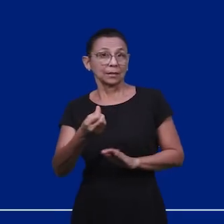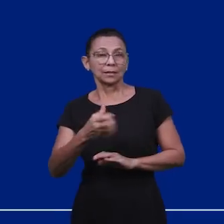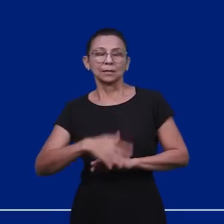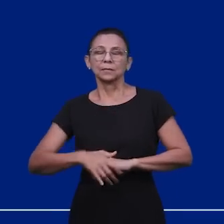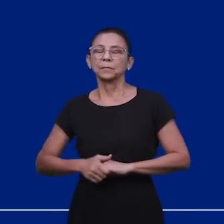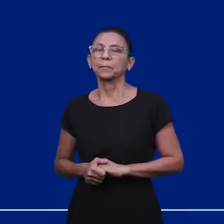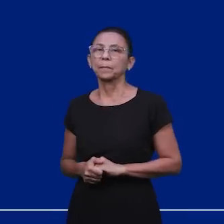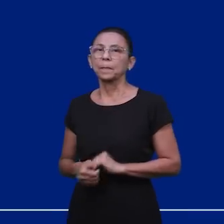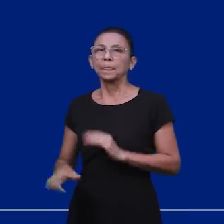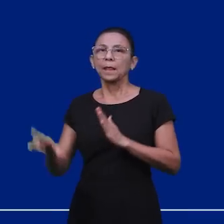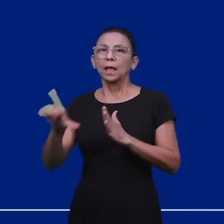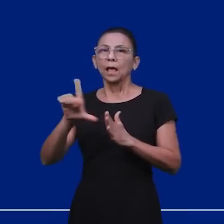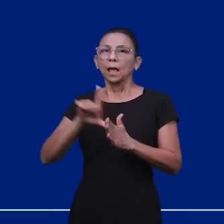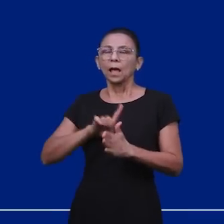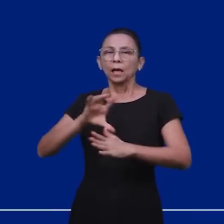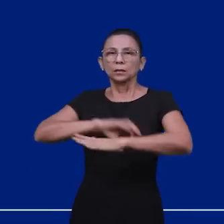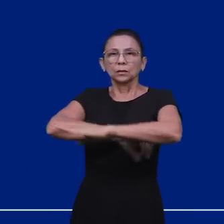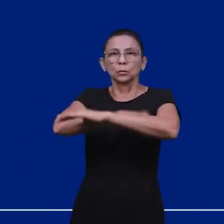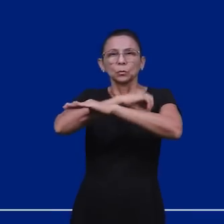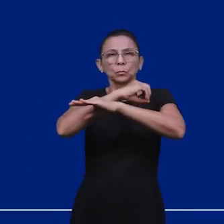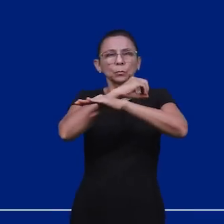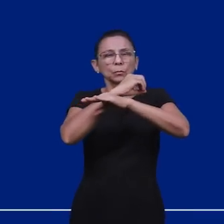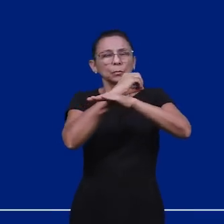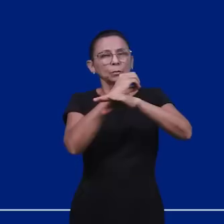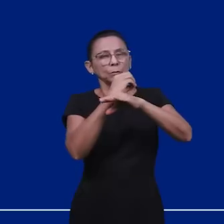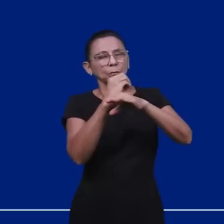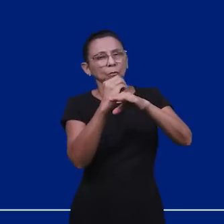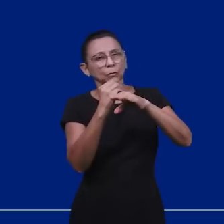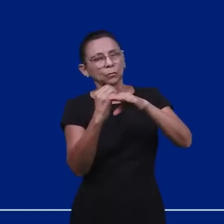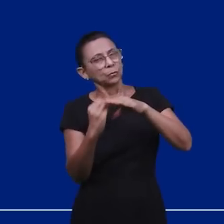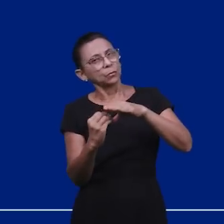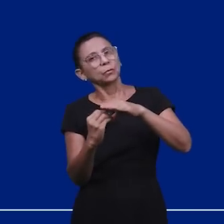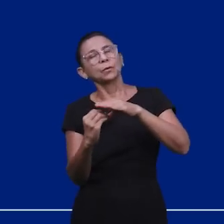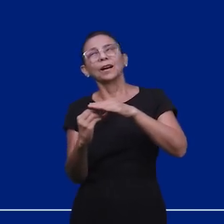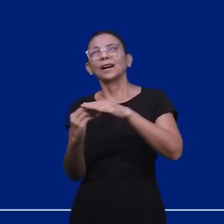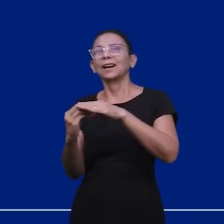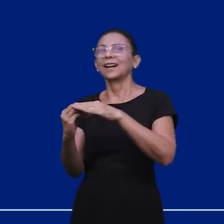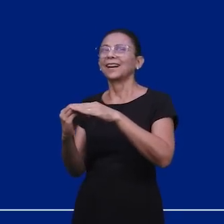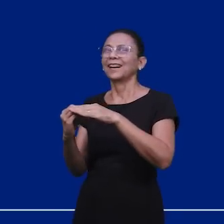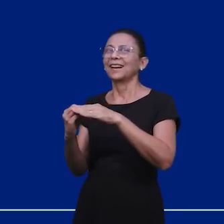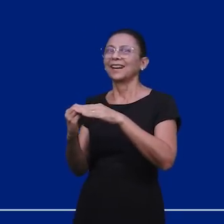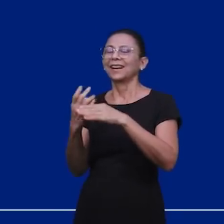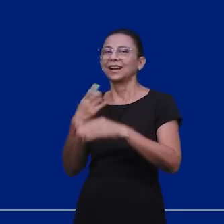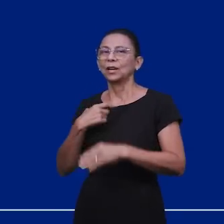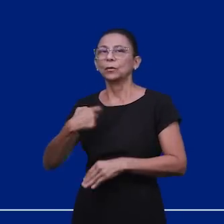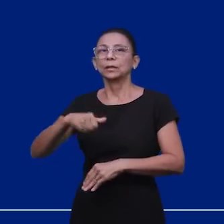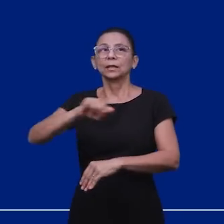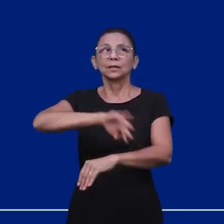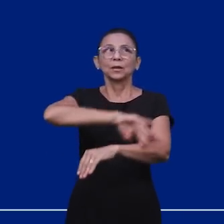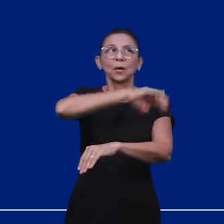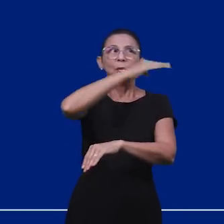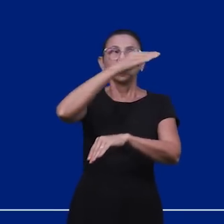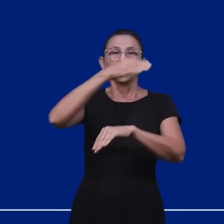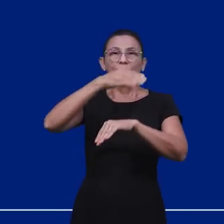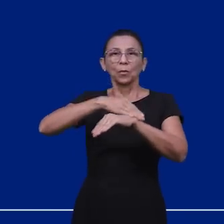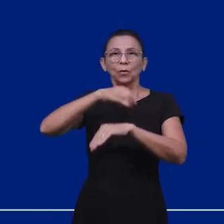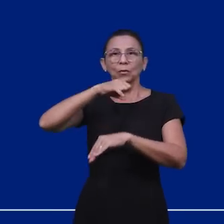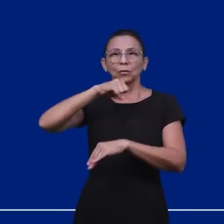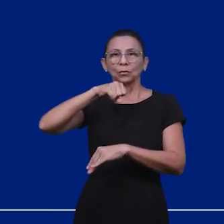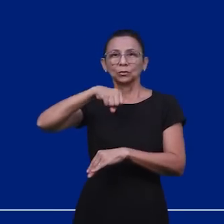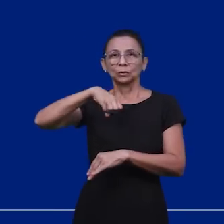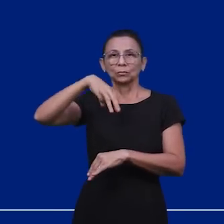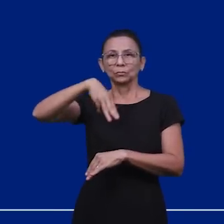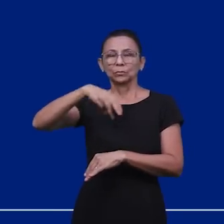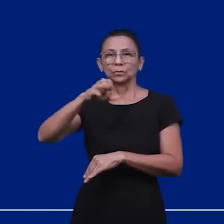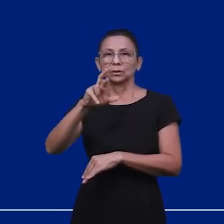6. Diz assim: antes que refresque o dia e caiam as sombras, irei ao monte da mirra e ao